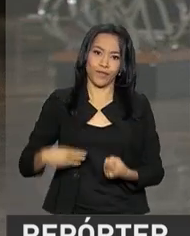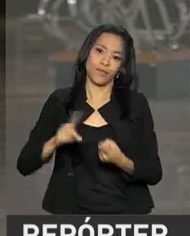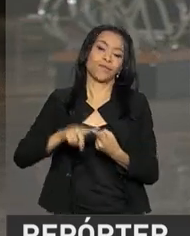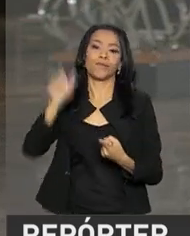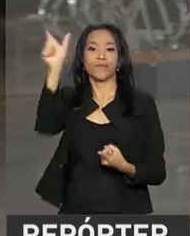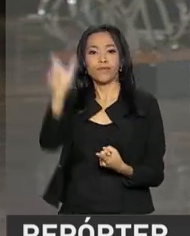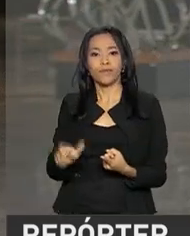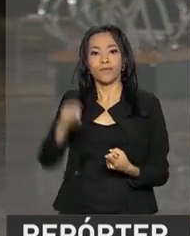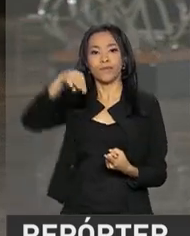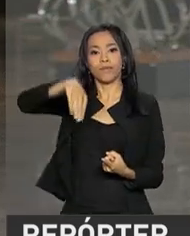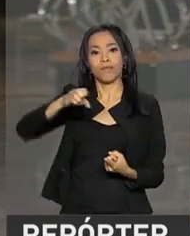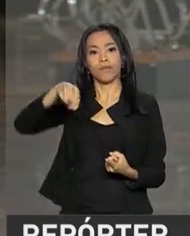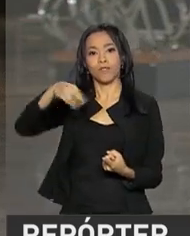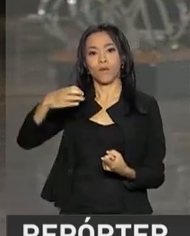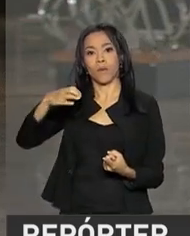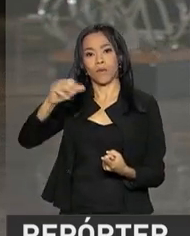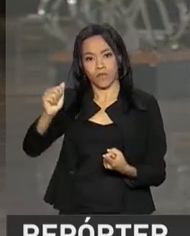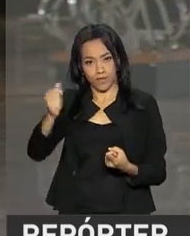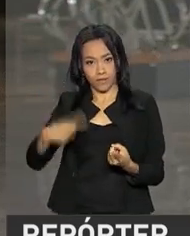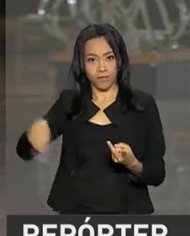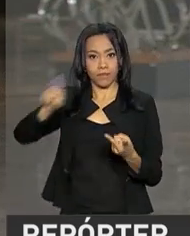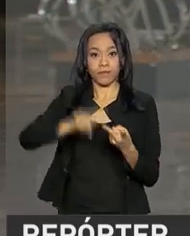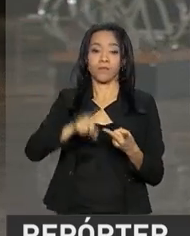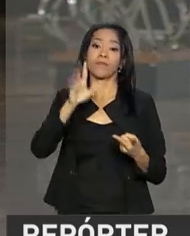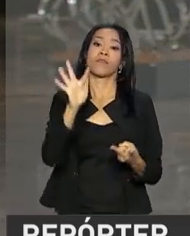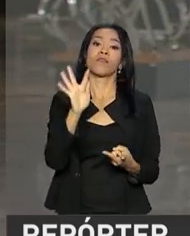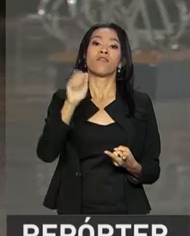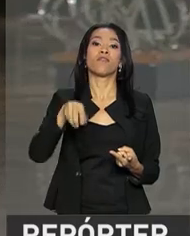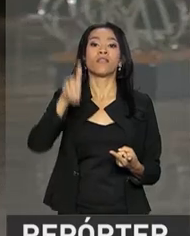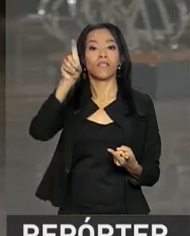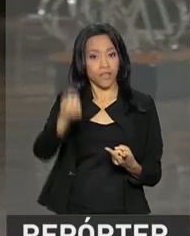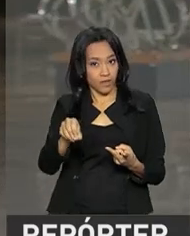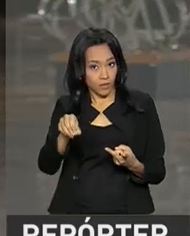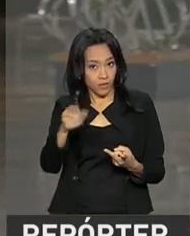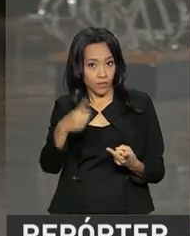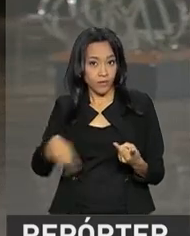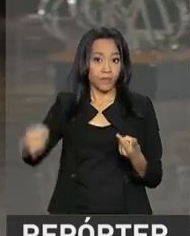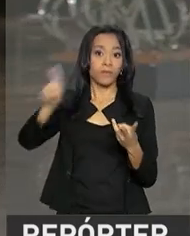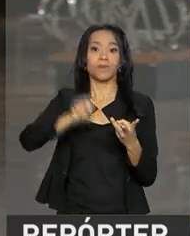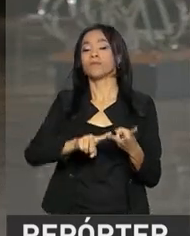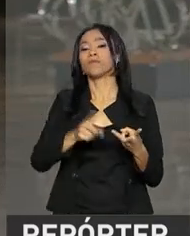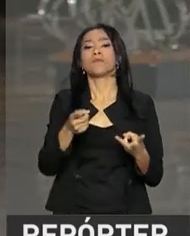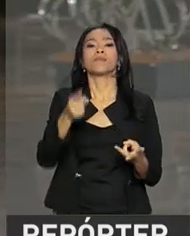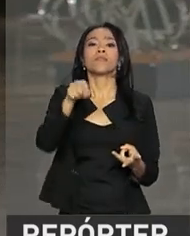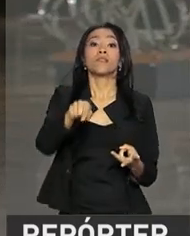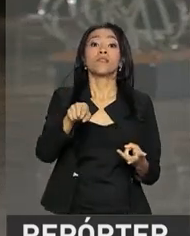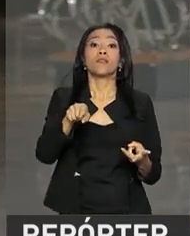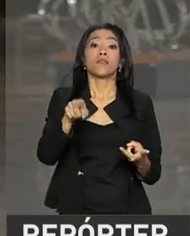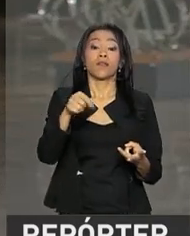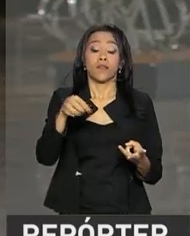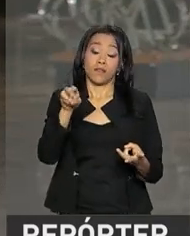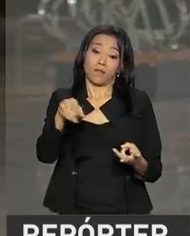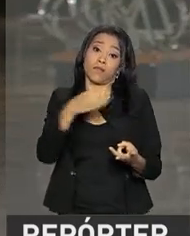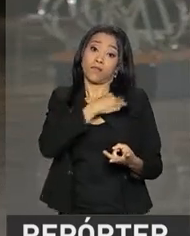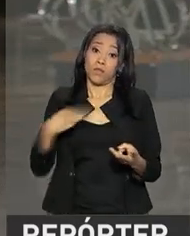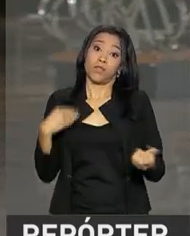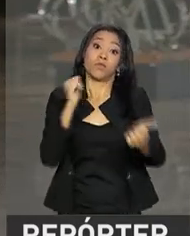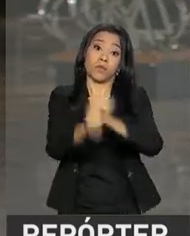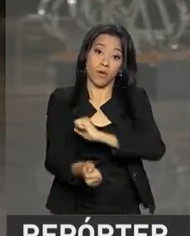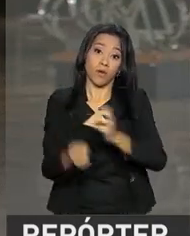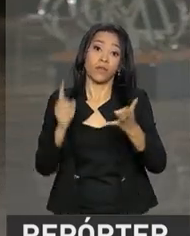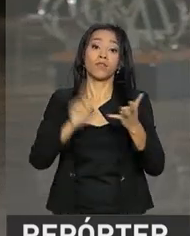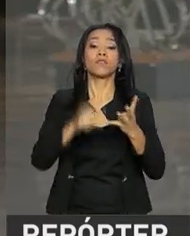eles: Mendonça Filho, da Educação; Fernando Bezerra, de Minas e Energia; Leonardo Pisciani, dos